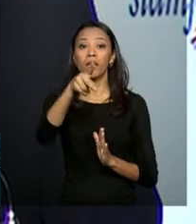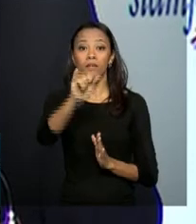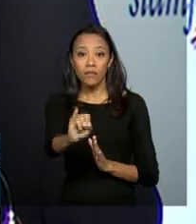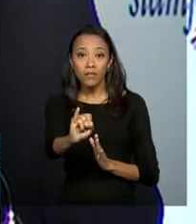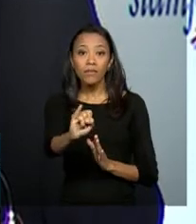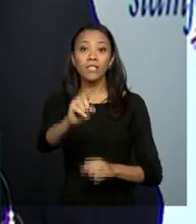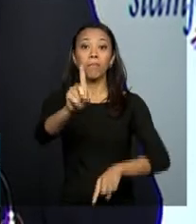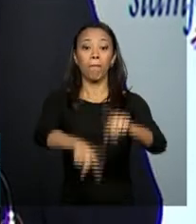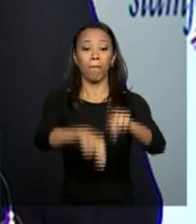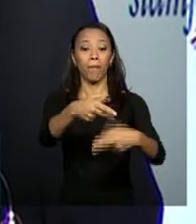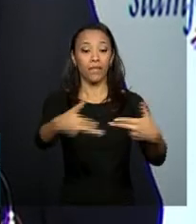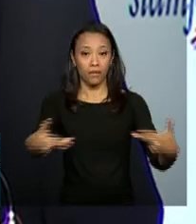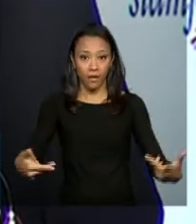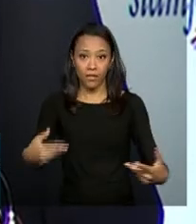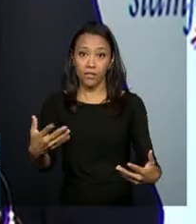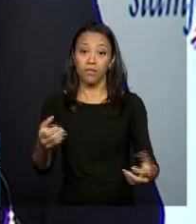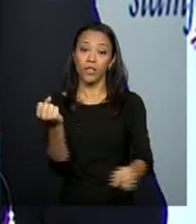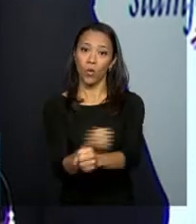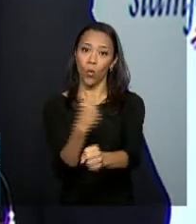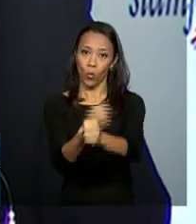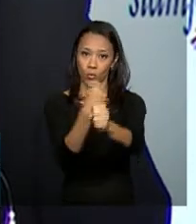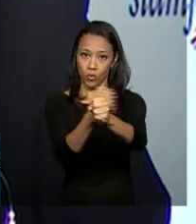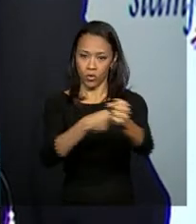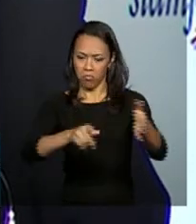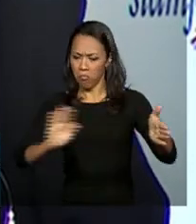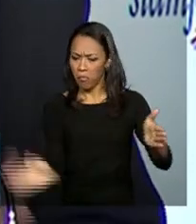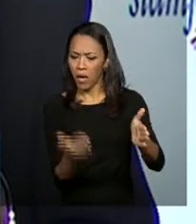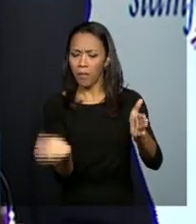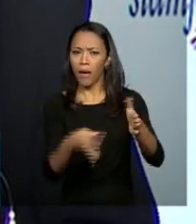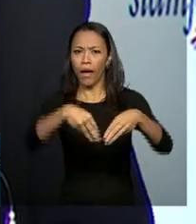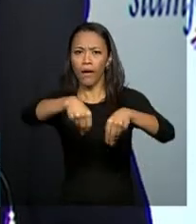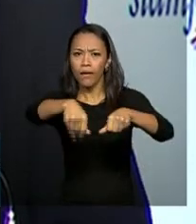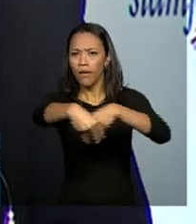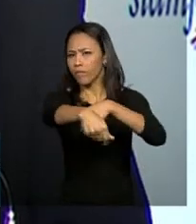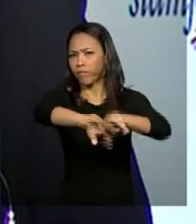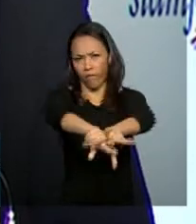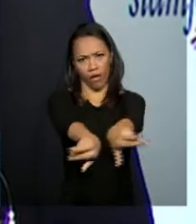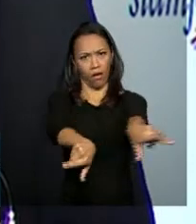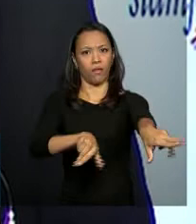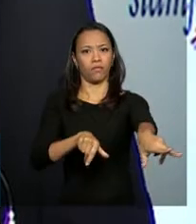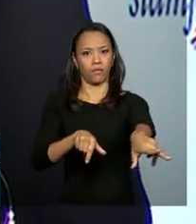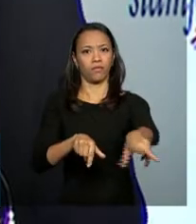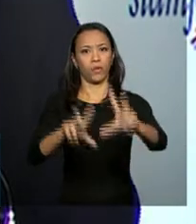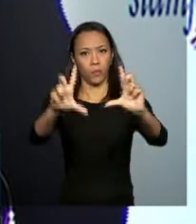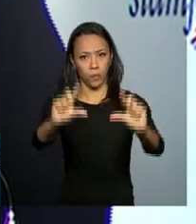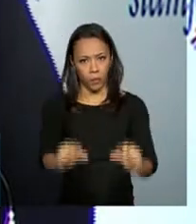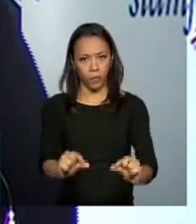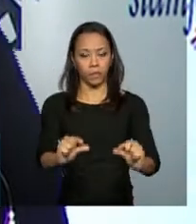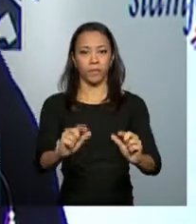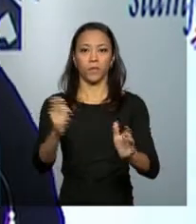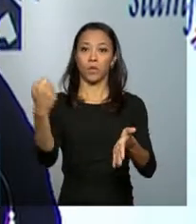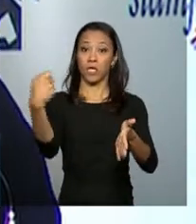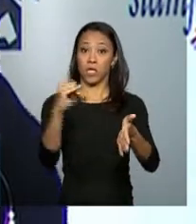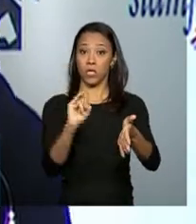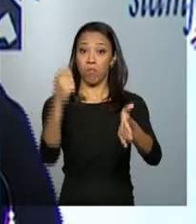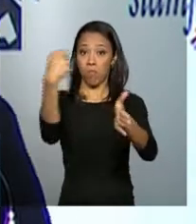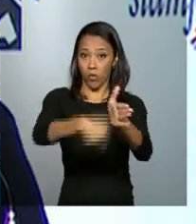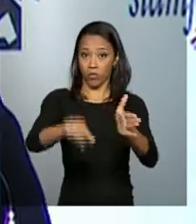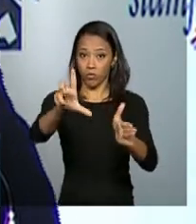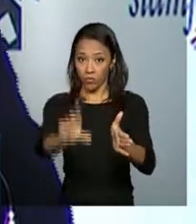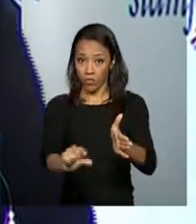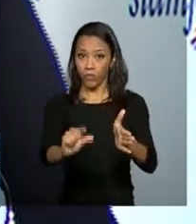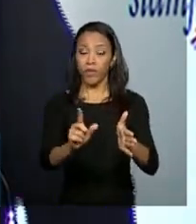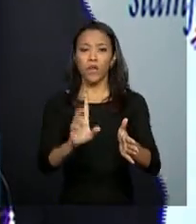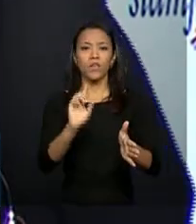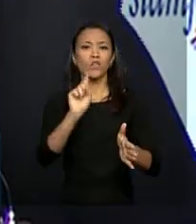Simplificamos processos e procedimentos que impactam o setor. Eu queria destacar a concentração em